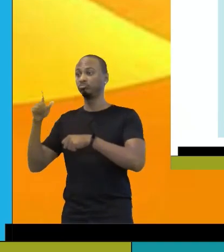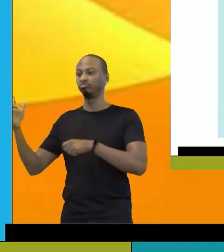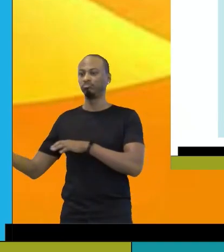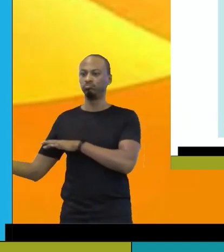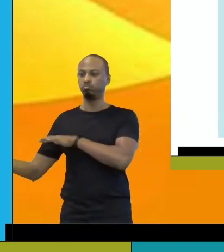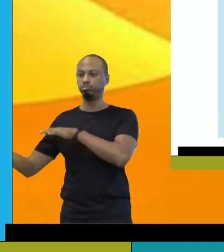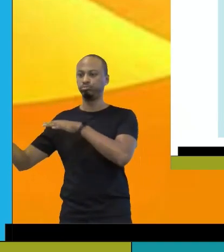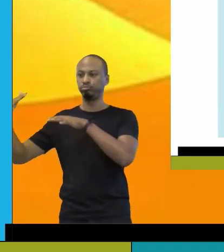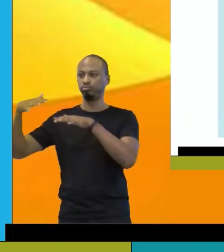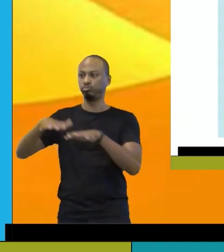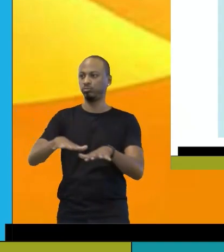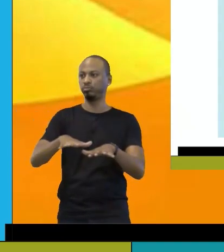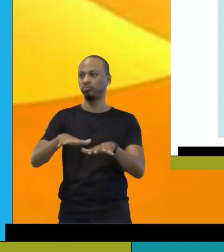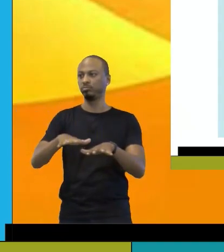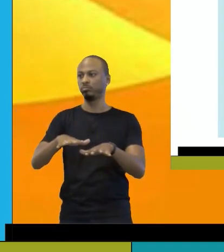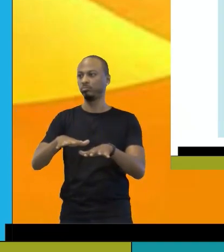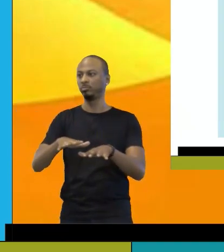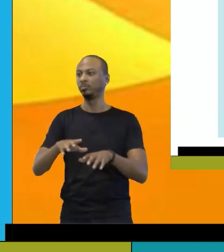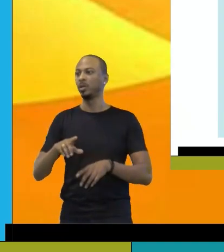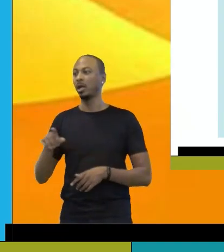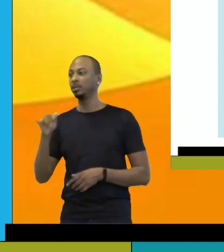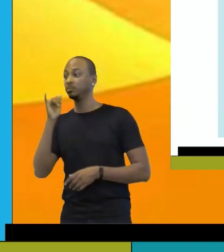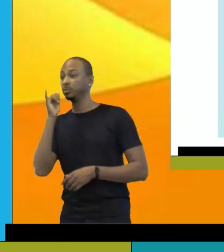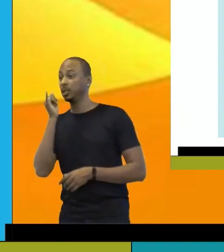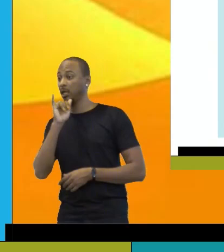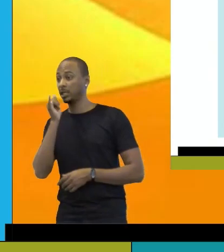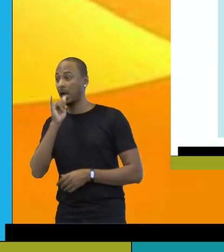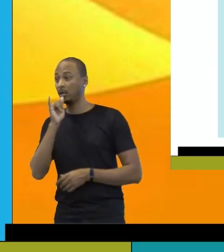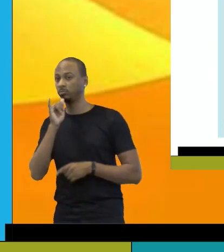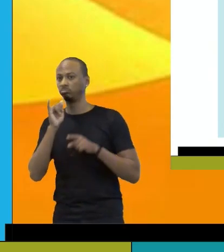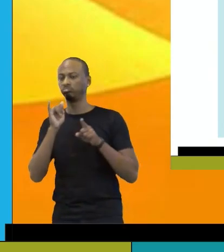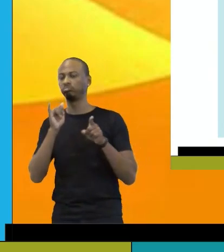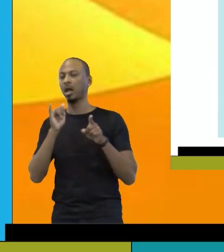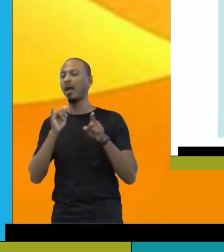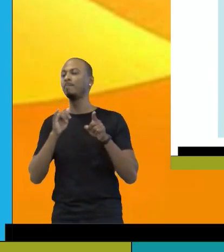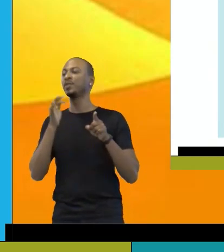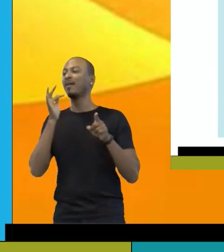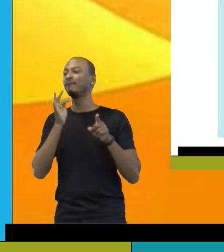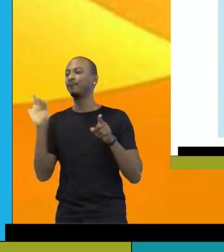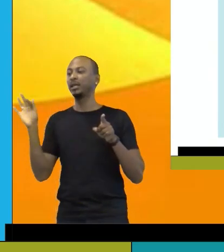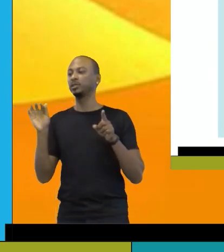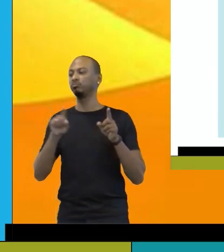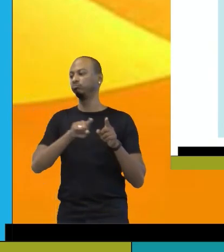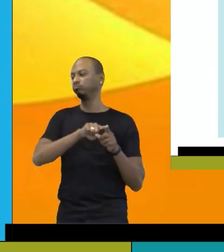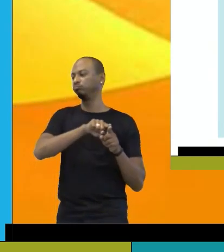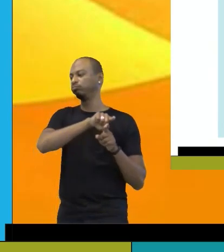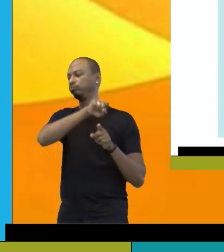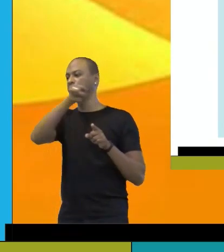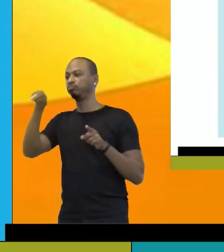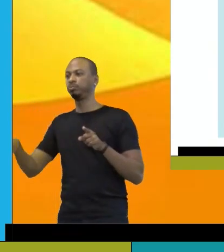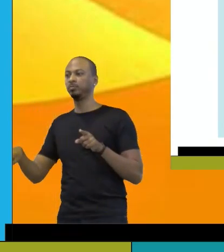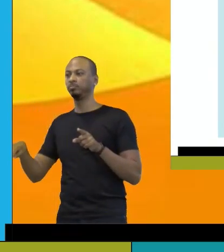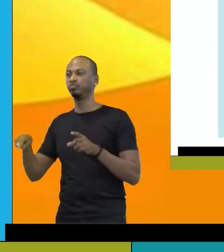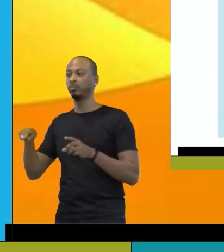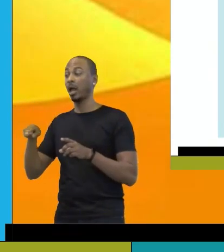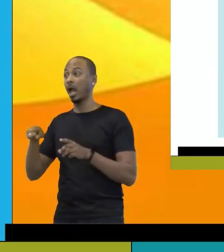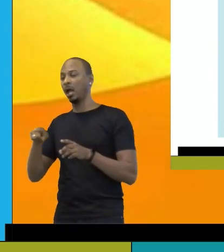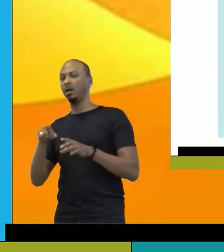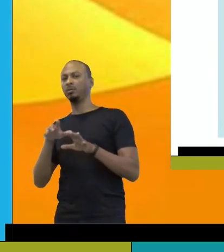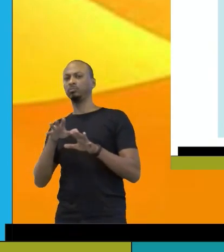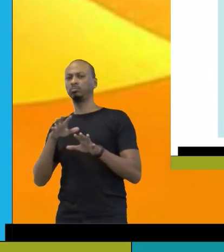A Itália, por exemplo, chegou a ser invadida pela França. E ao ser invadida pela França, a Itália percebeu